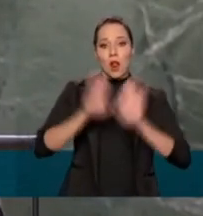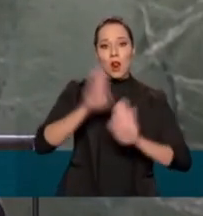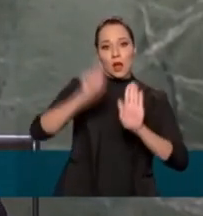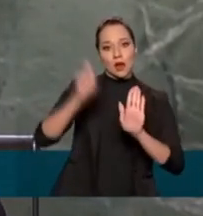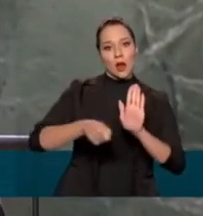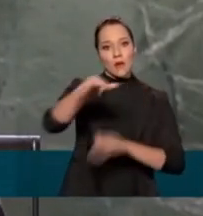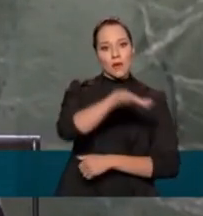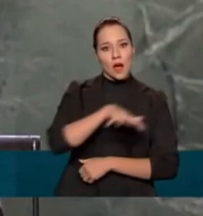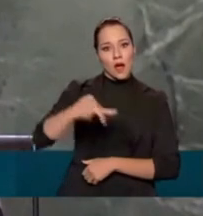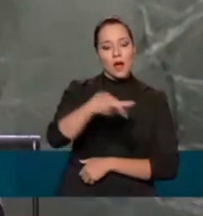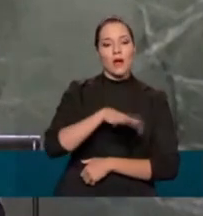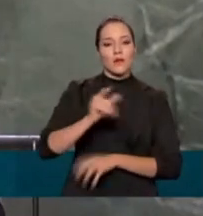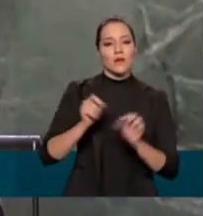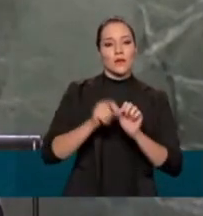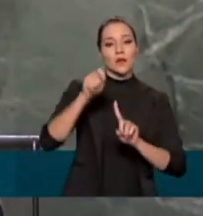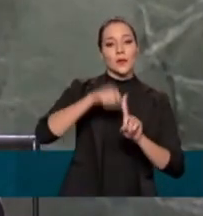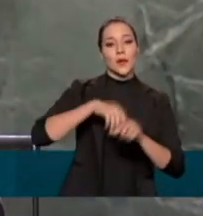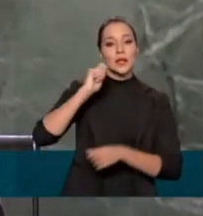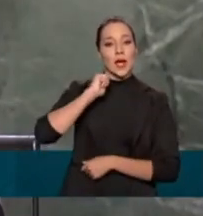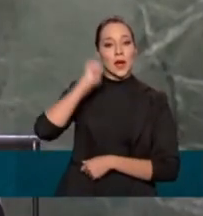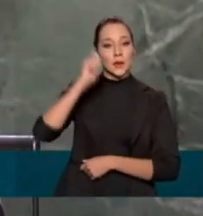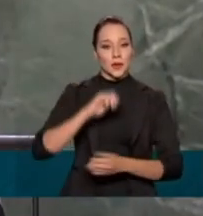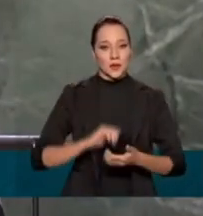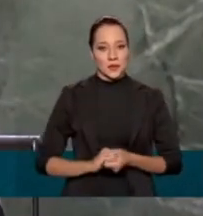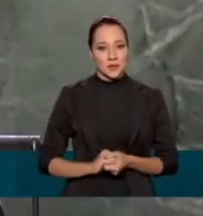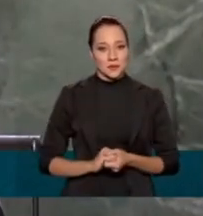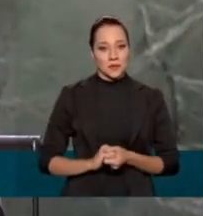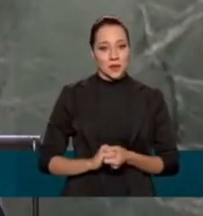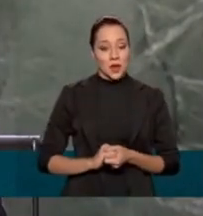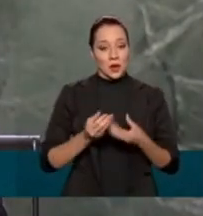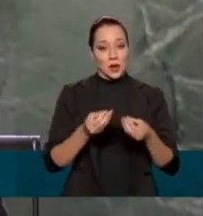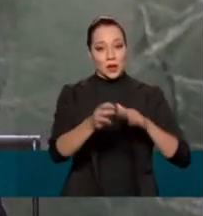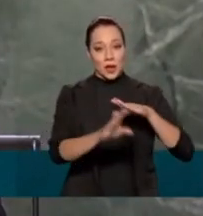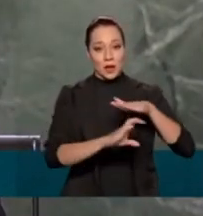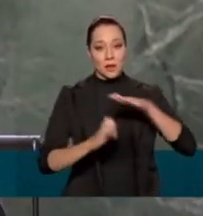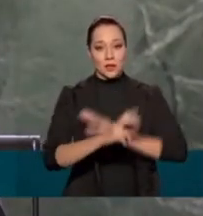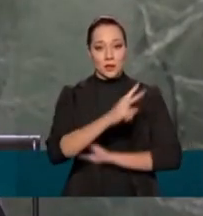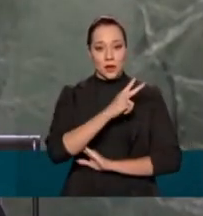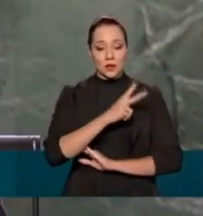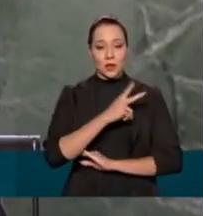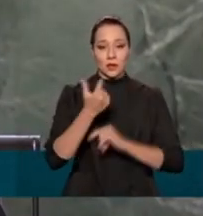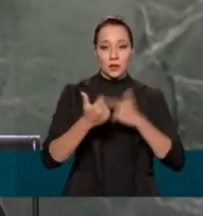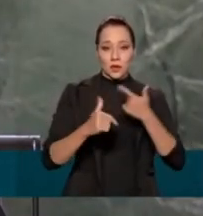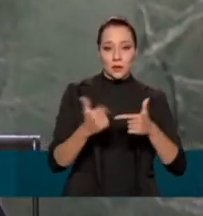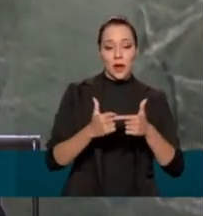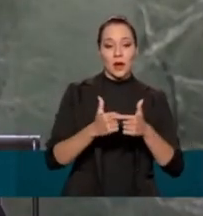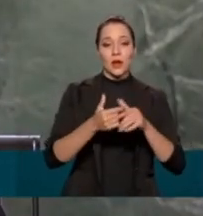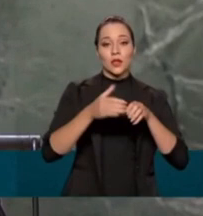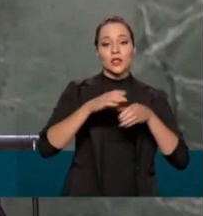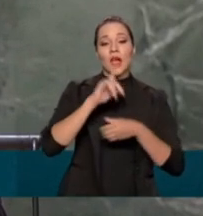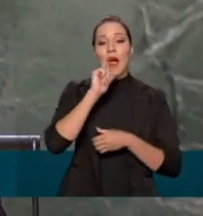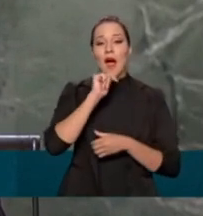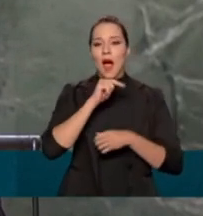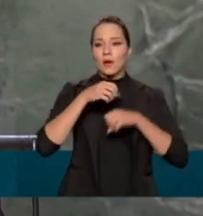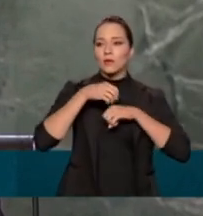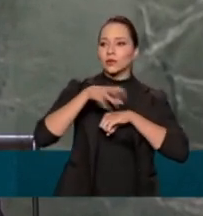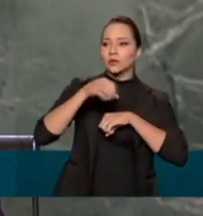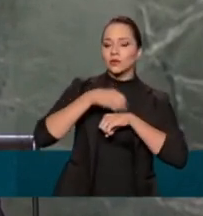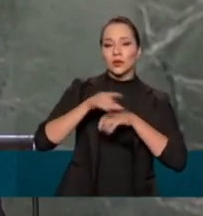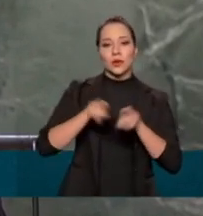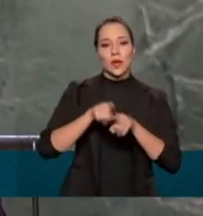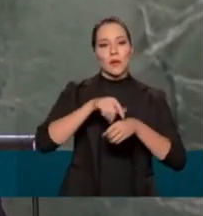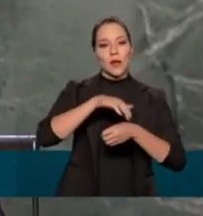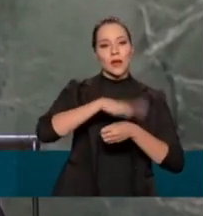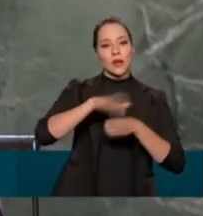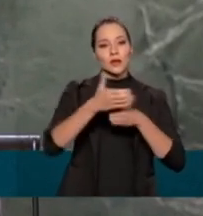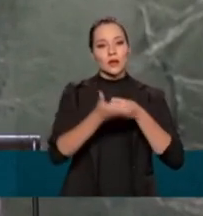desse toque setor foi realizado em abril como concessão ao setor privado do serviço de distribuição de água e